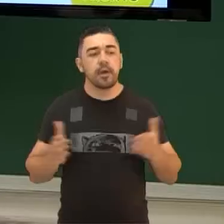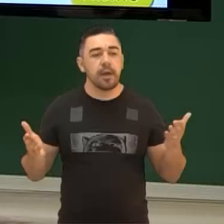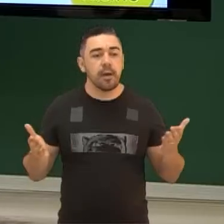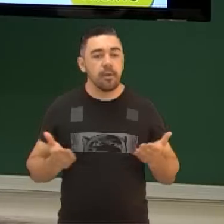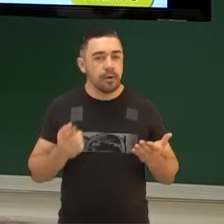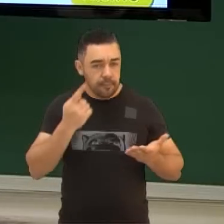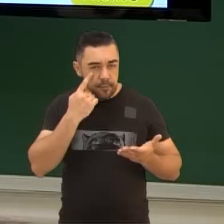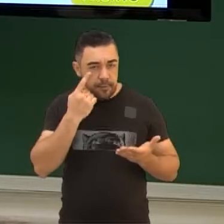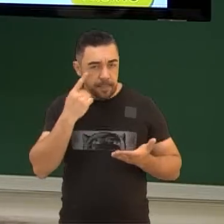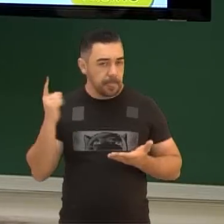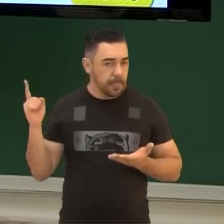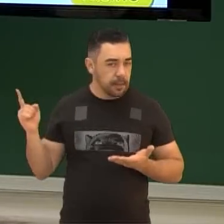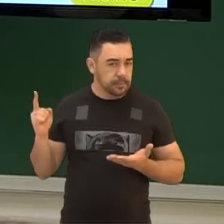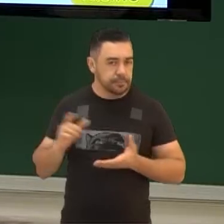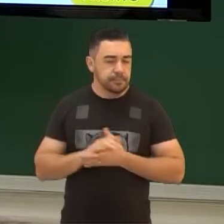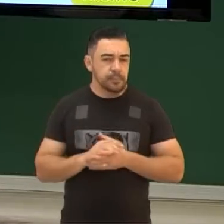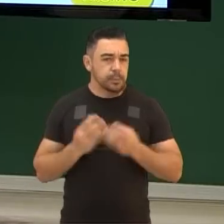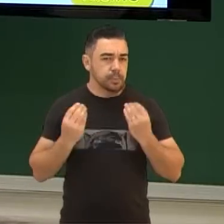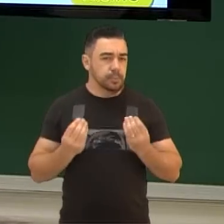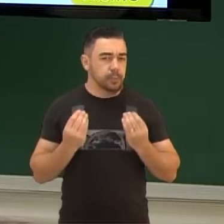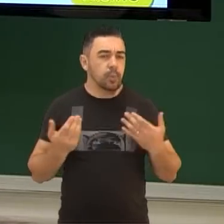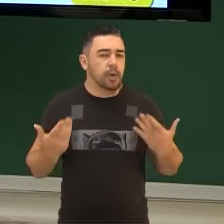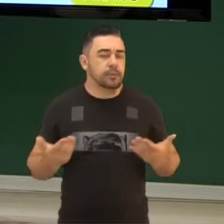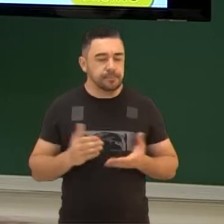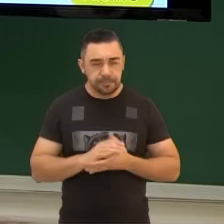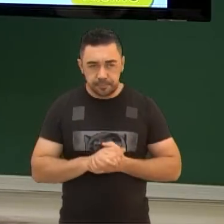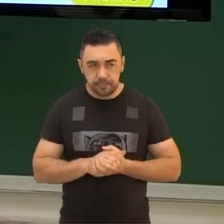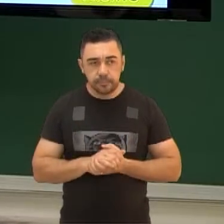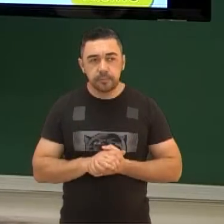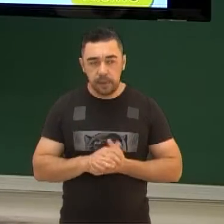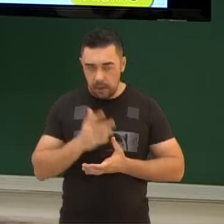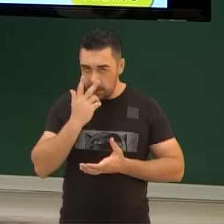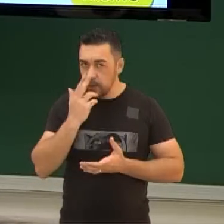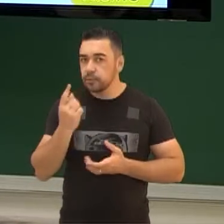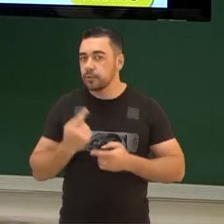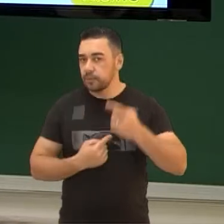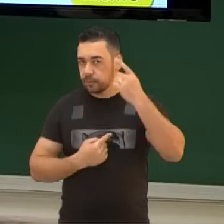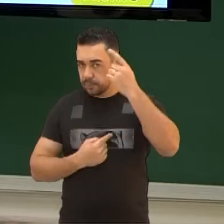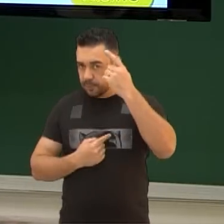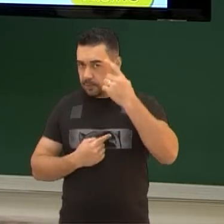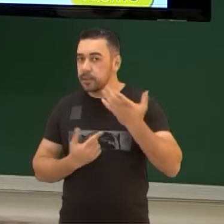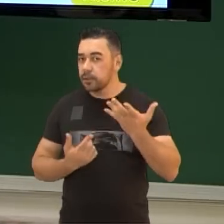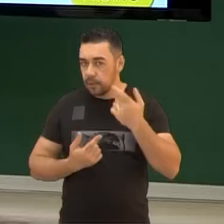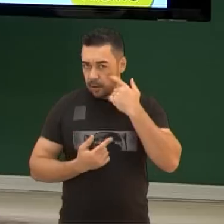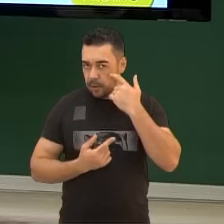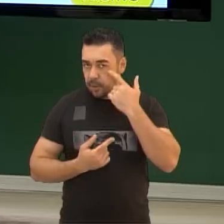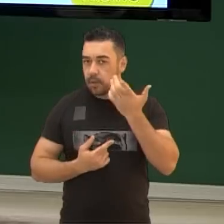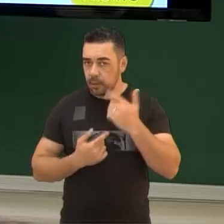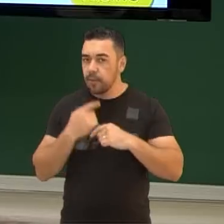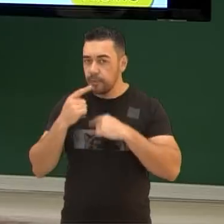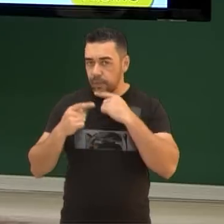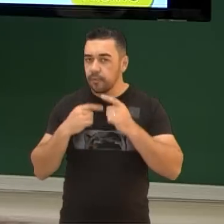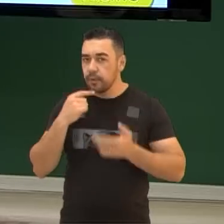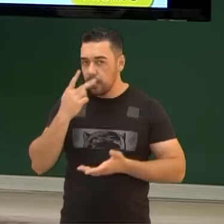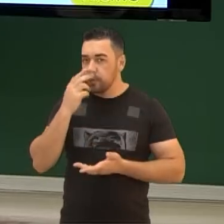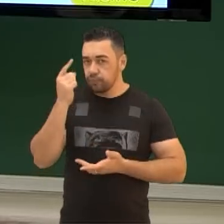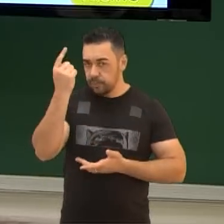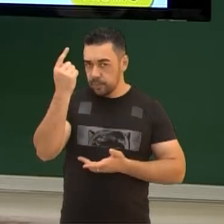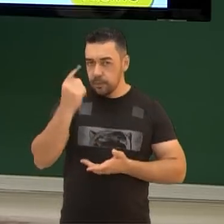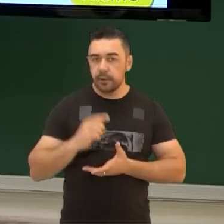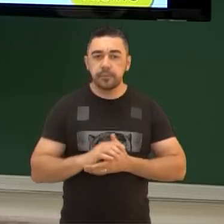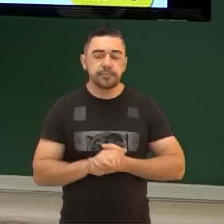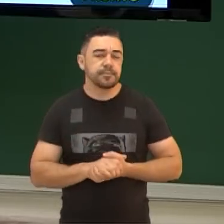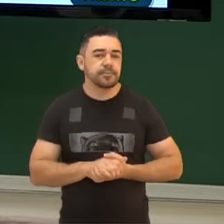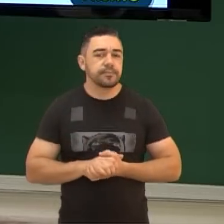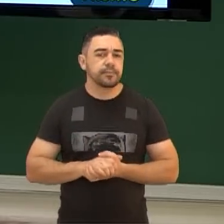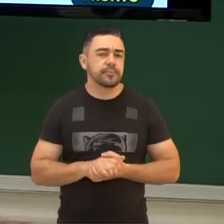agora? Meu Deus, professora, qual que eu vou? Ah, então acho que eu vou ficar nesse. Eu estava em dúvida, sabia, gente? Acho que eu vou nesse daqui, ó.